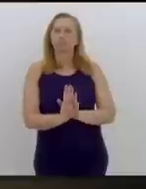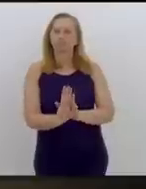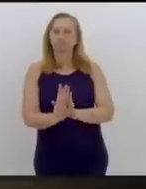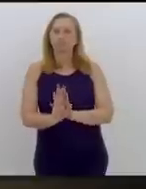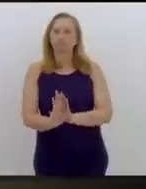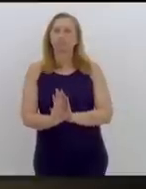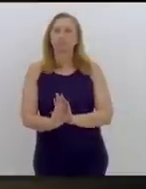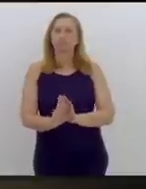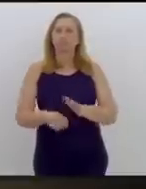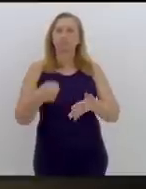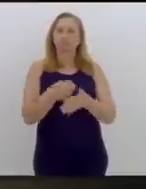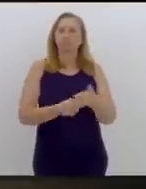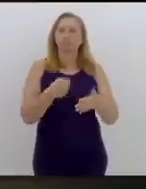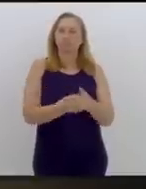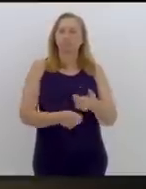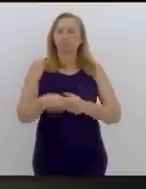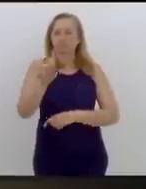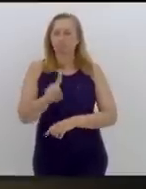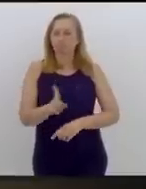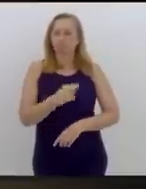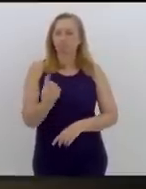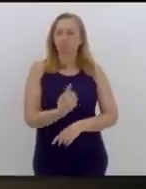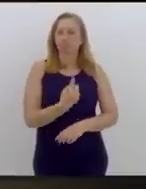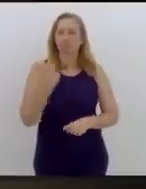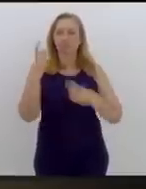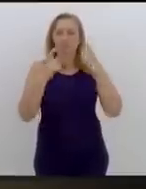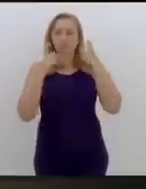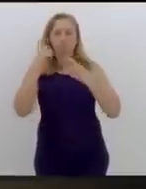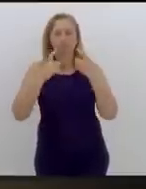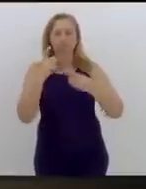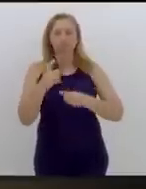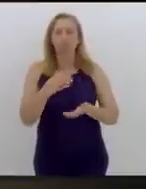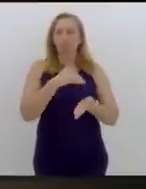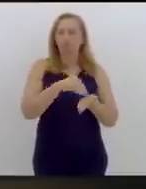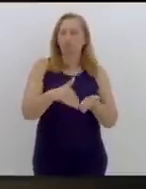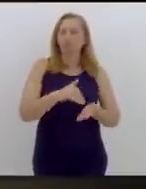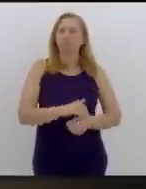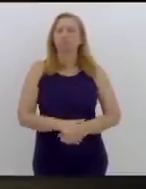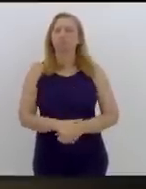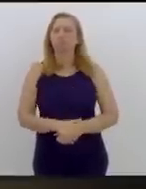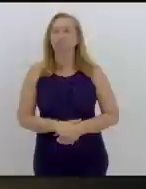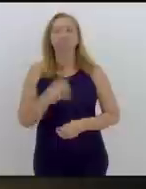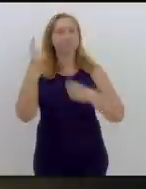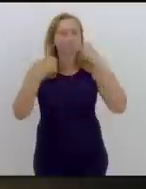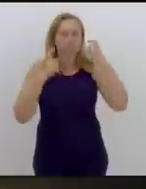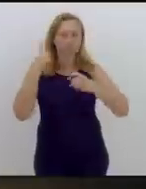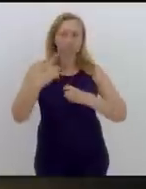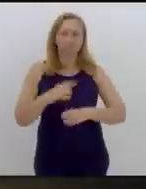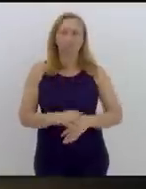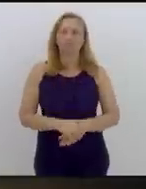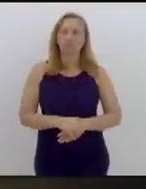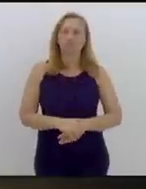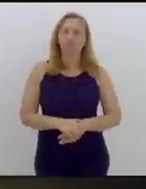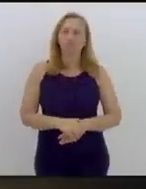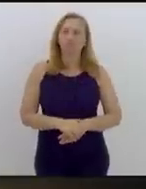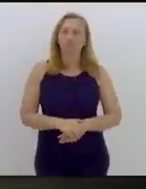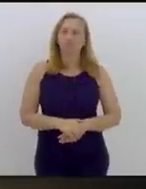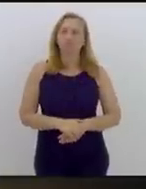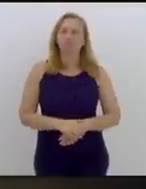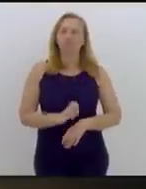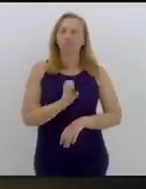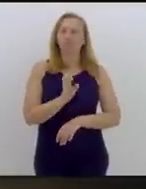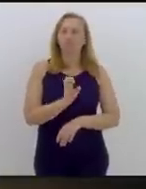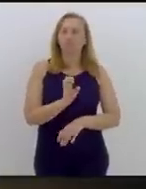lutarmos pelos nossos direitos então é a preocupação do nosso Secretário é uma preocupação de eu estar hoje como